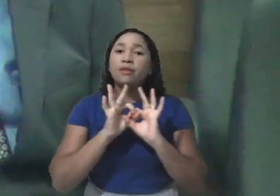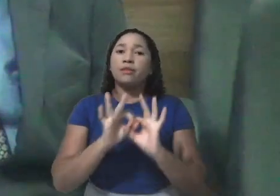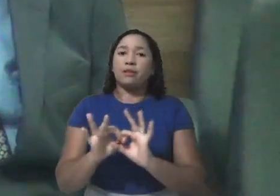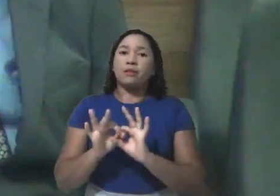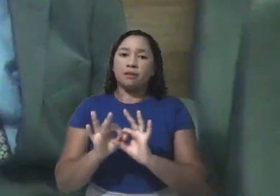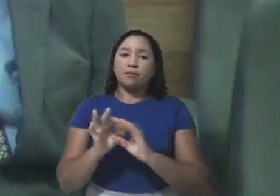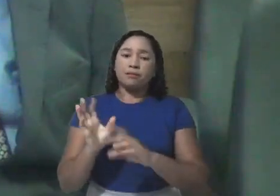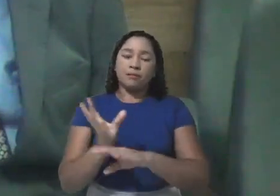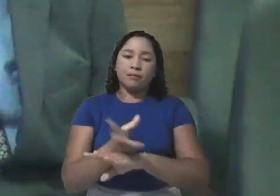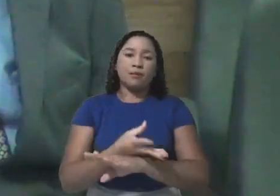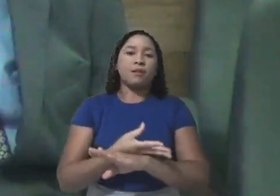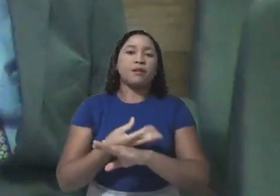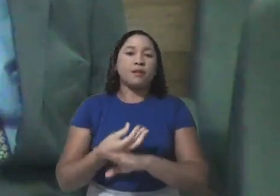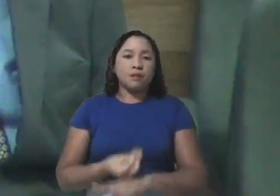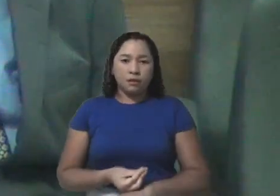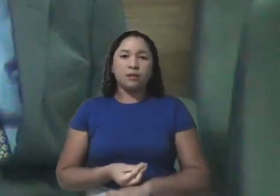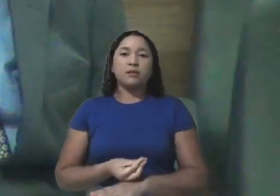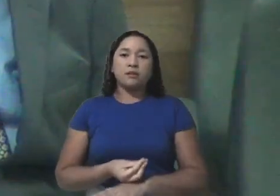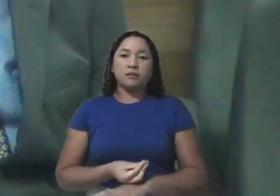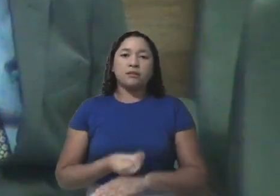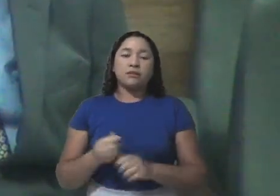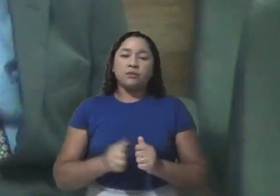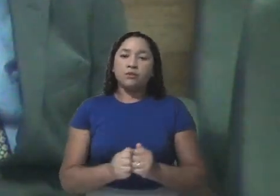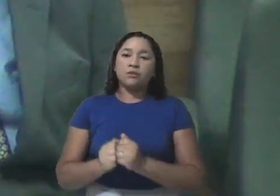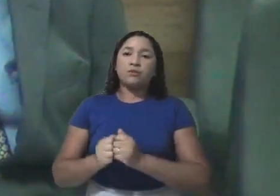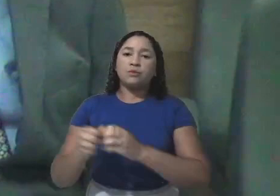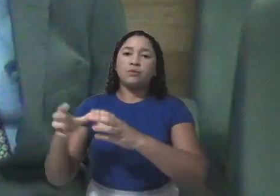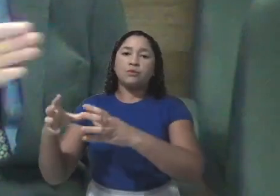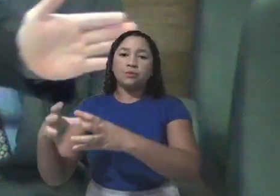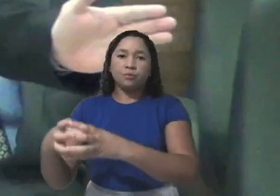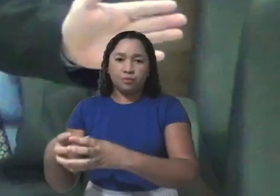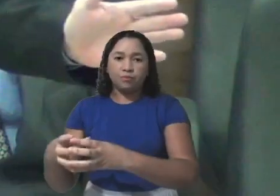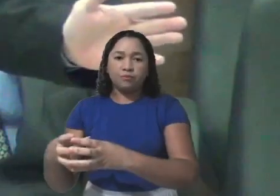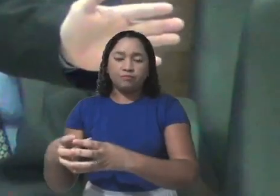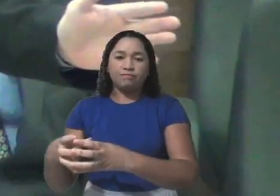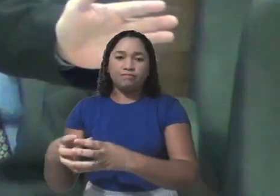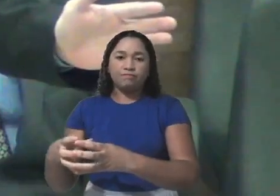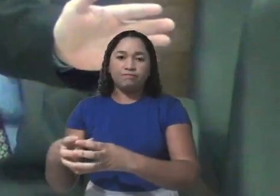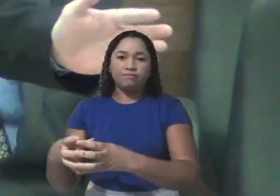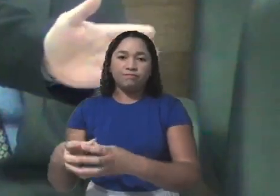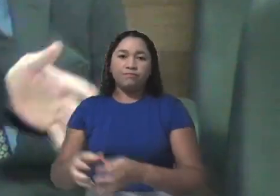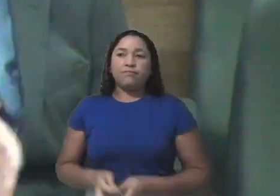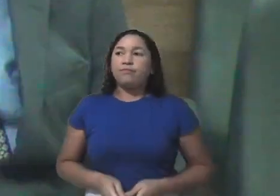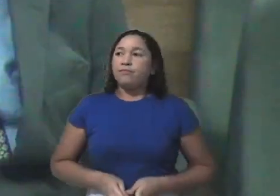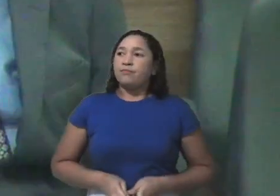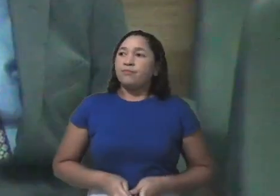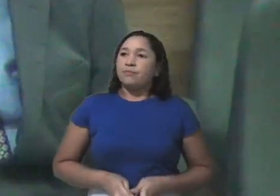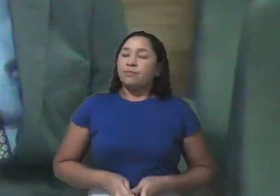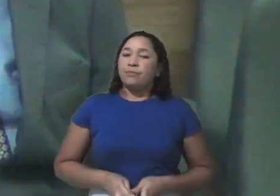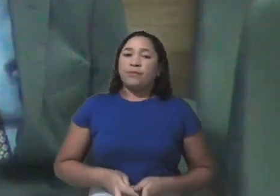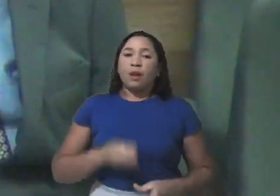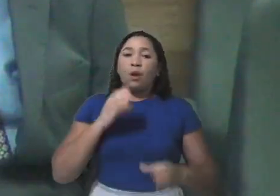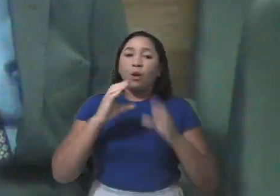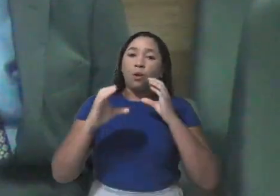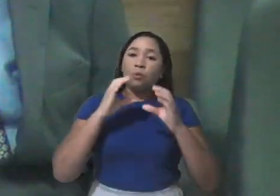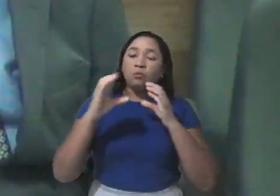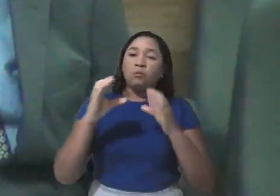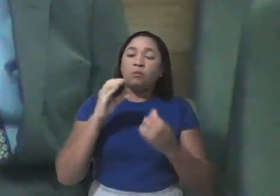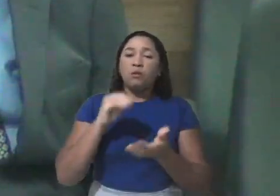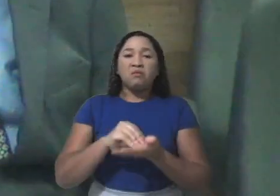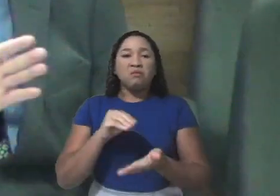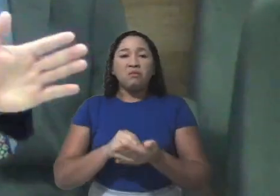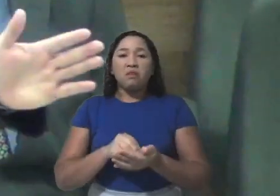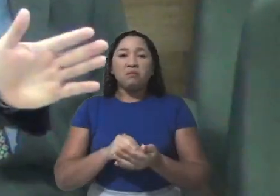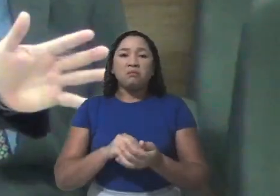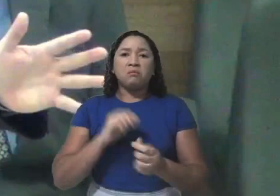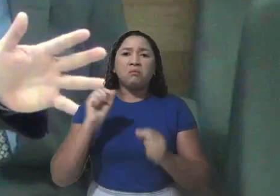comunidade. A falta de uma fundamentação causa divisão. É tudo que Satanás quer. Quando se